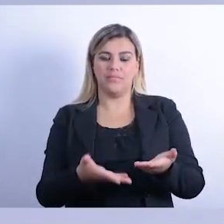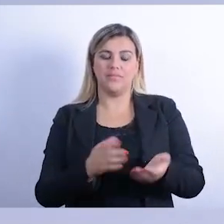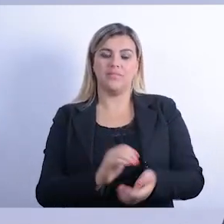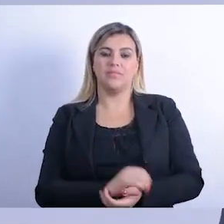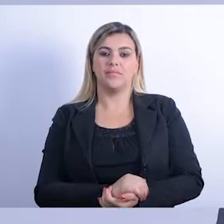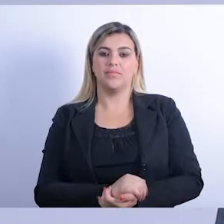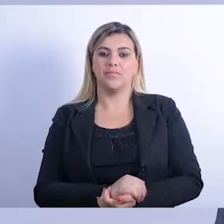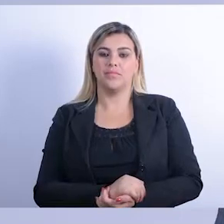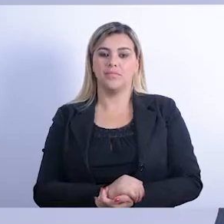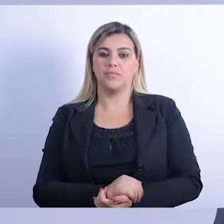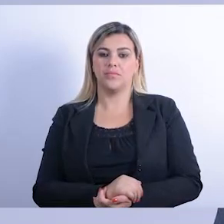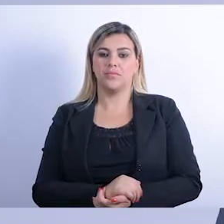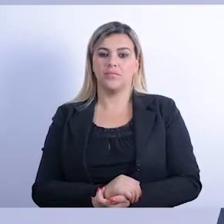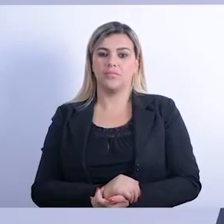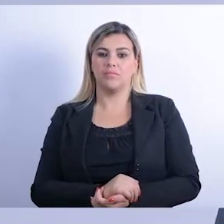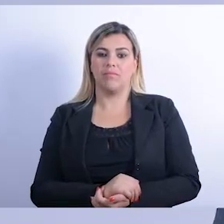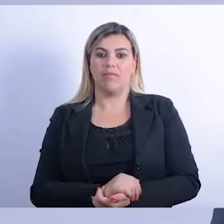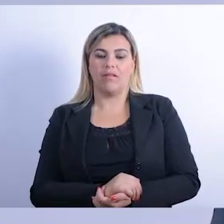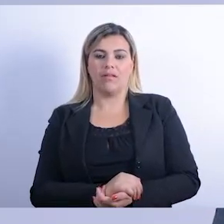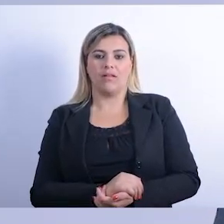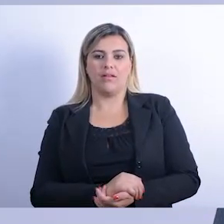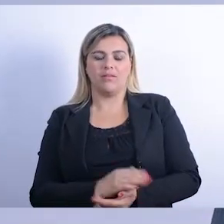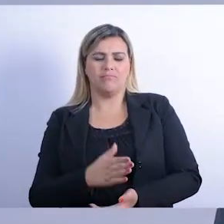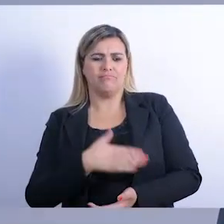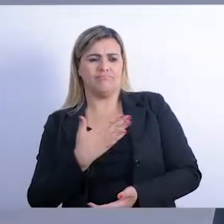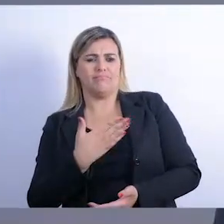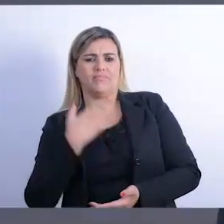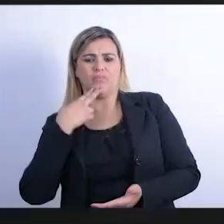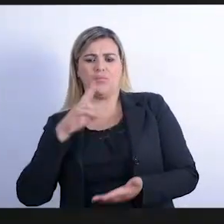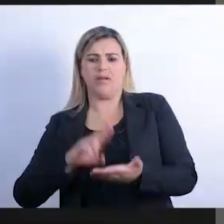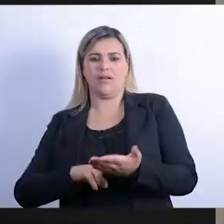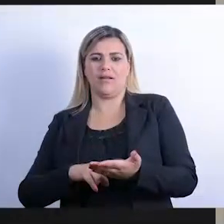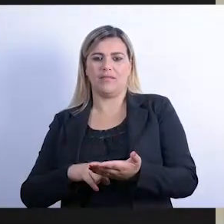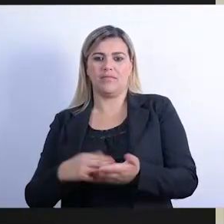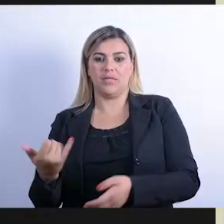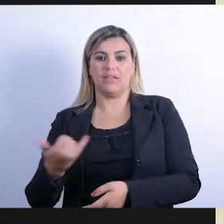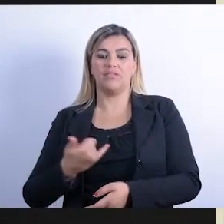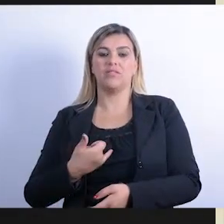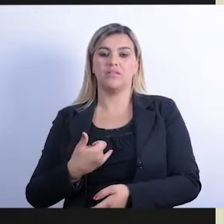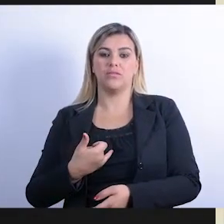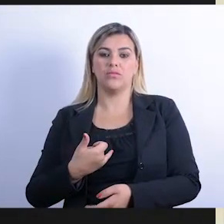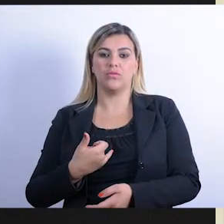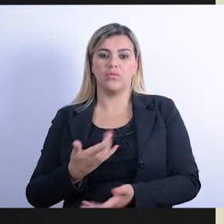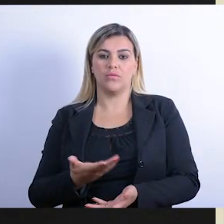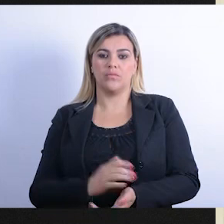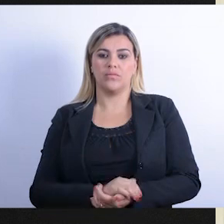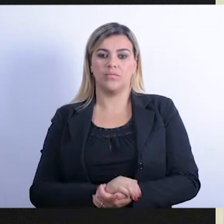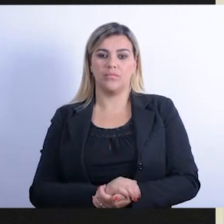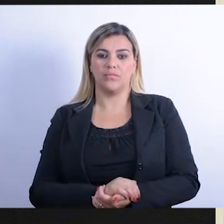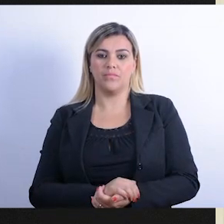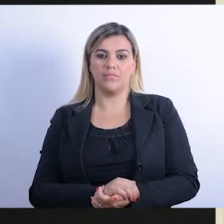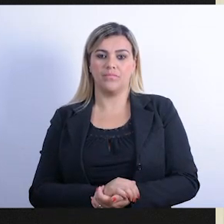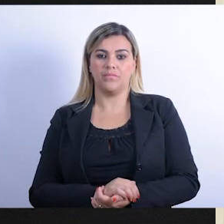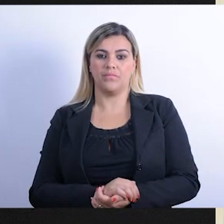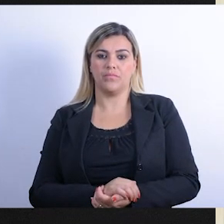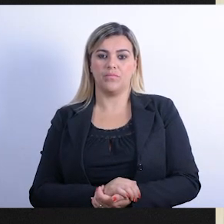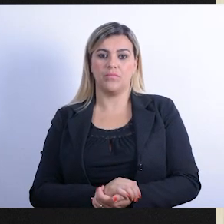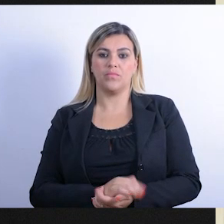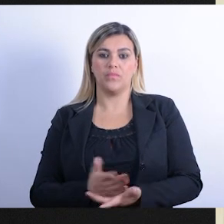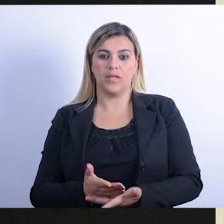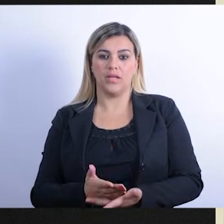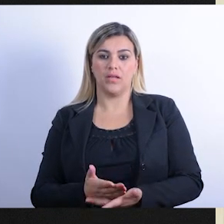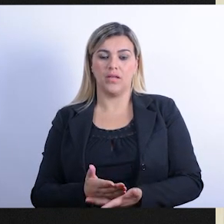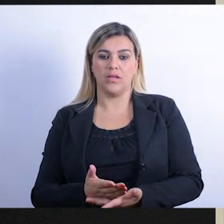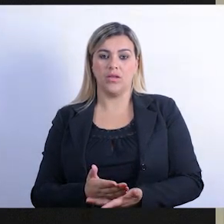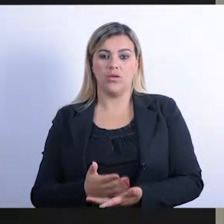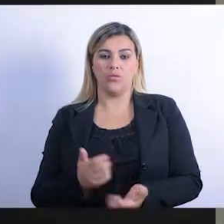nos pedaços. Aí, de repente, eu recebi um telegrama dizendo que o